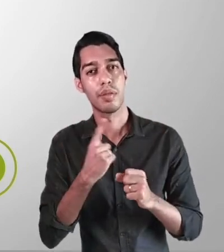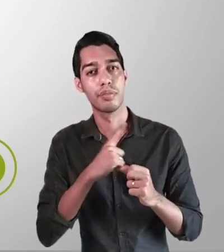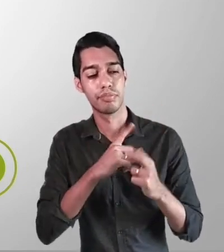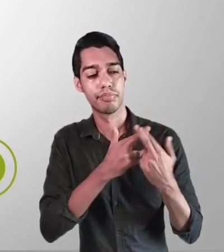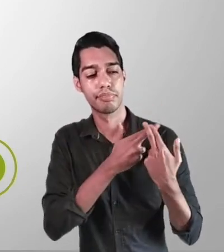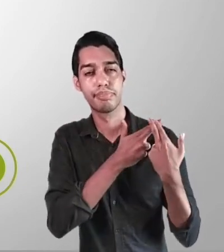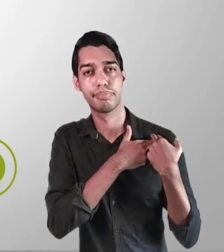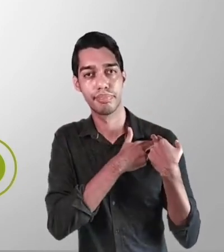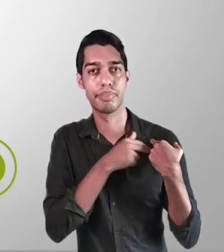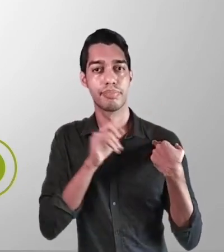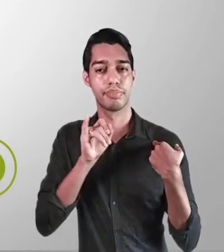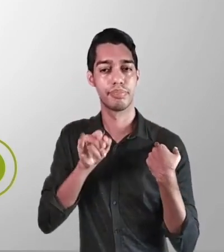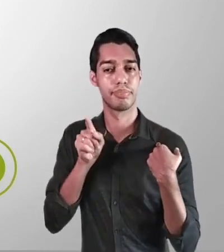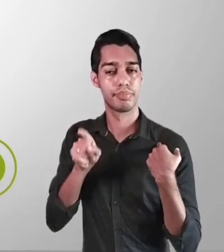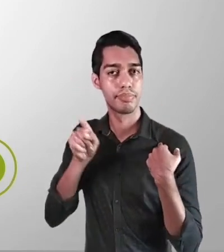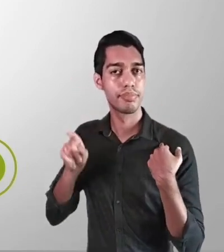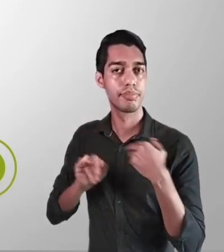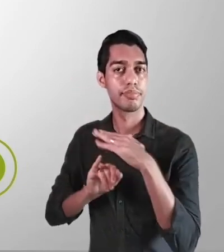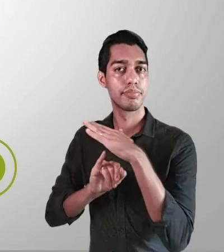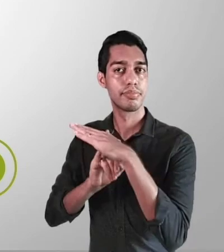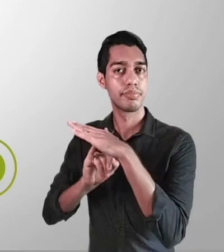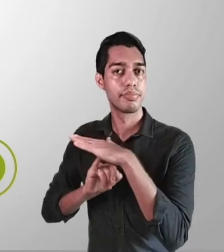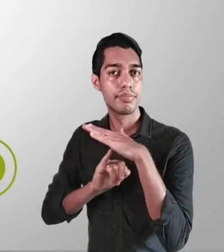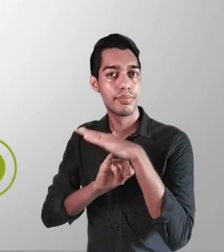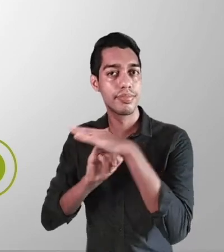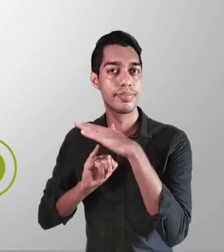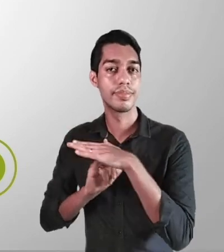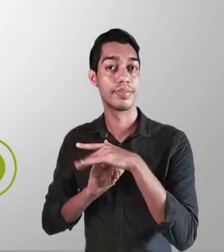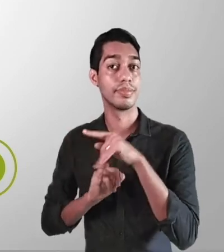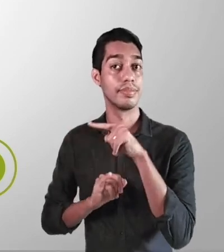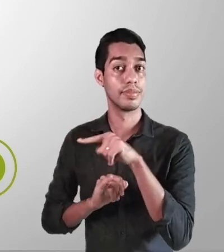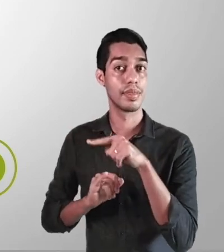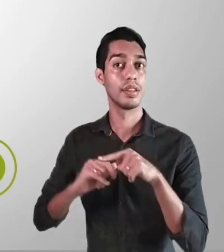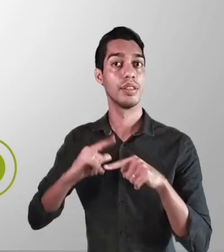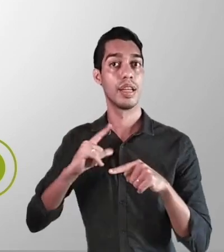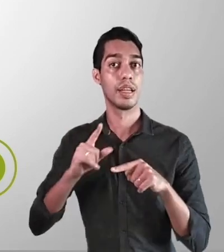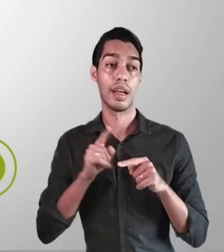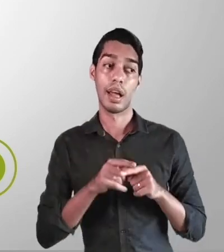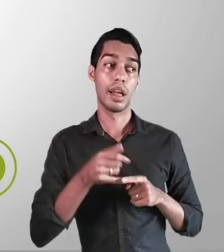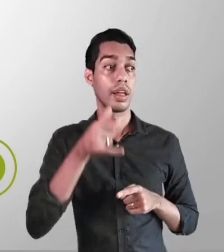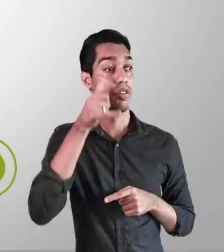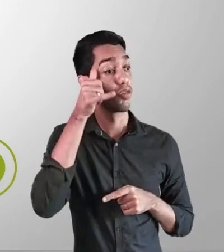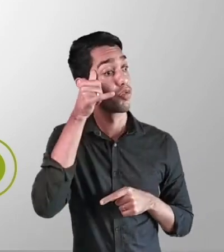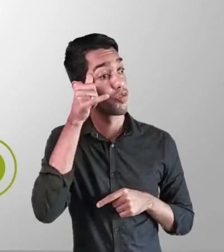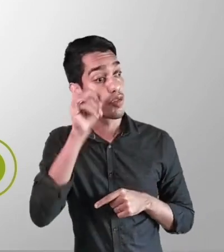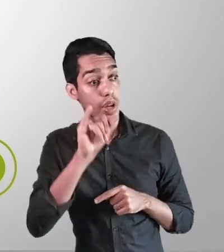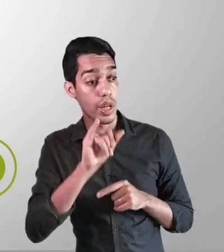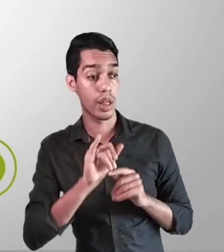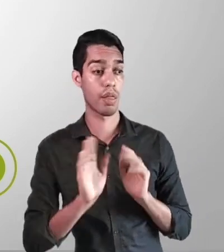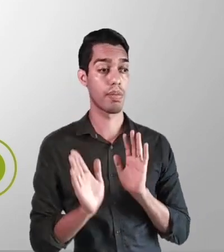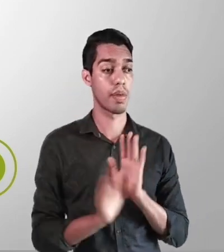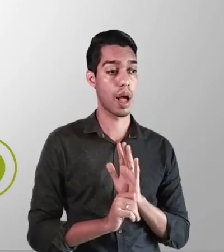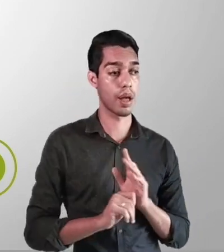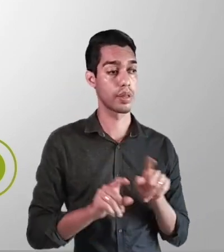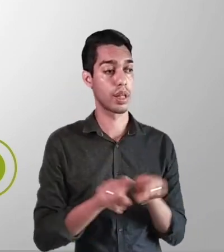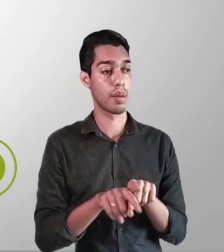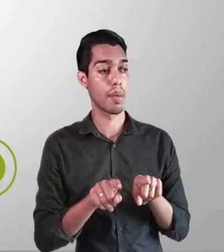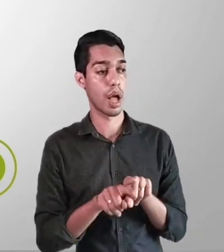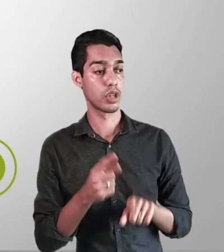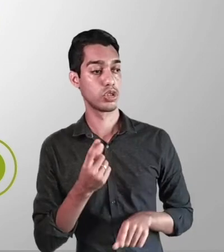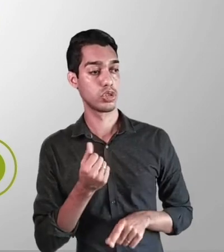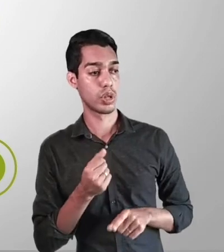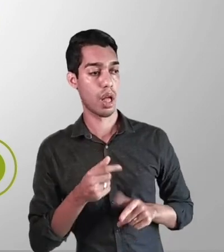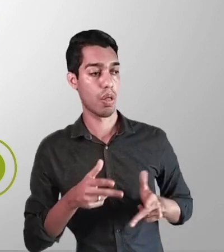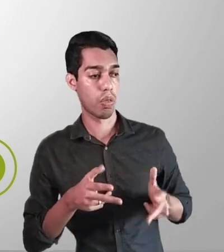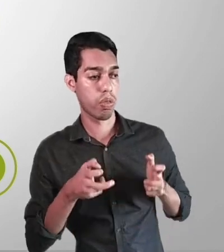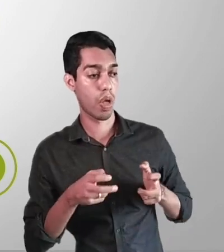grande para as instituições no aspecto de combate a fraudes, lavagem de dinheiro, conhecer bem o seu